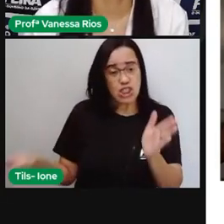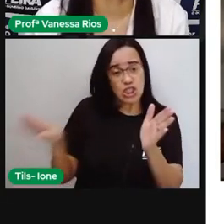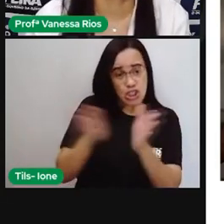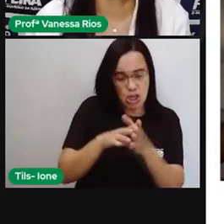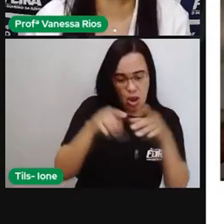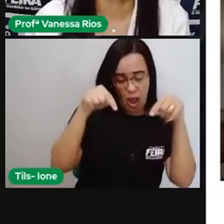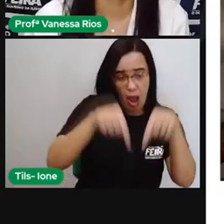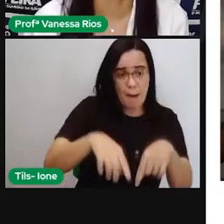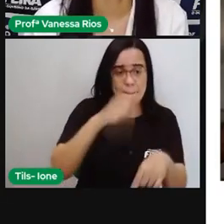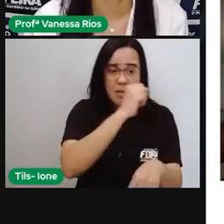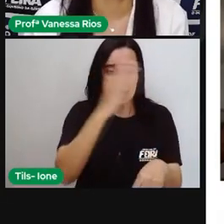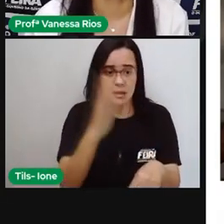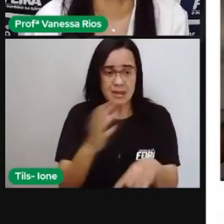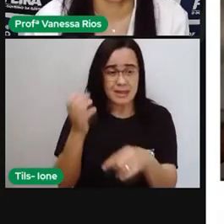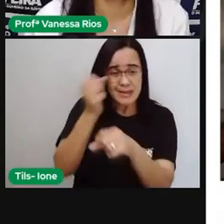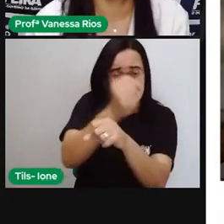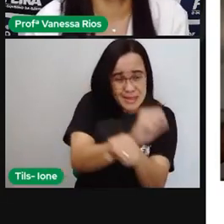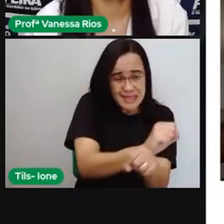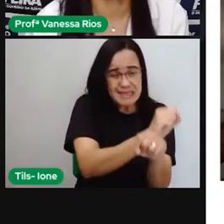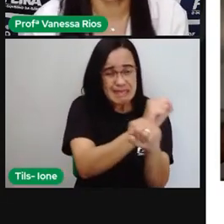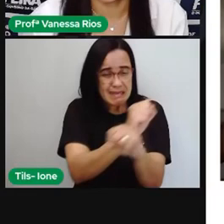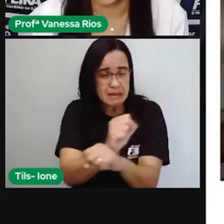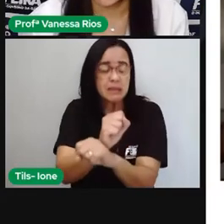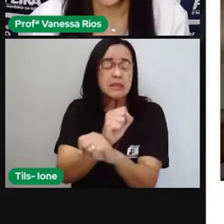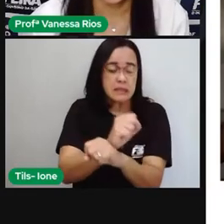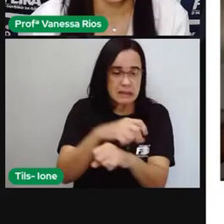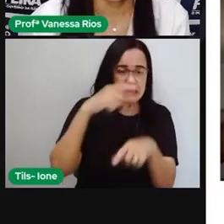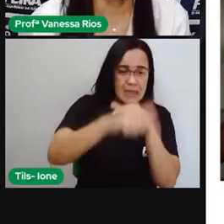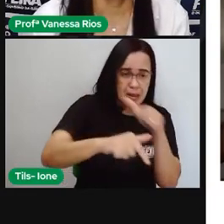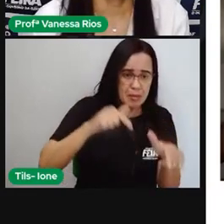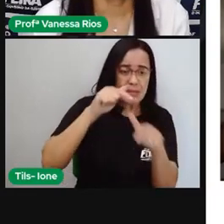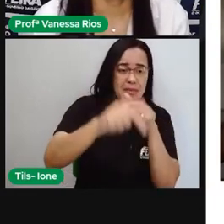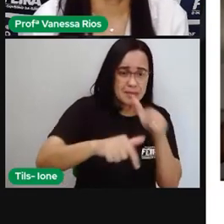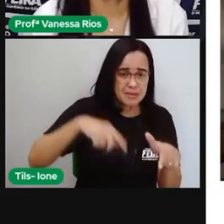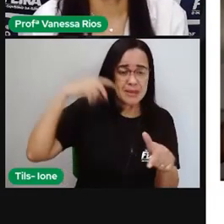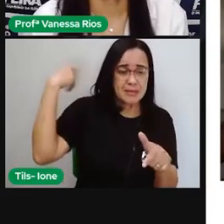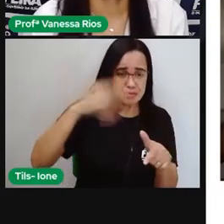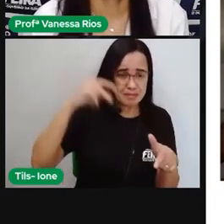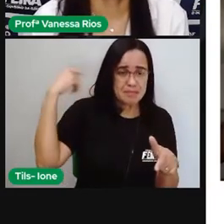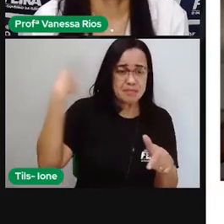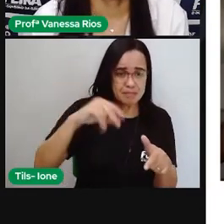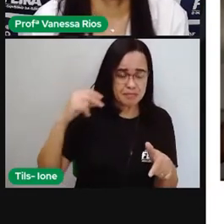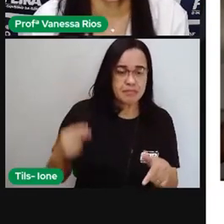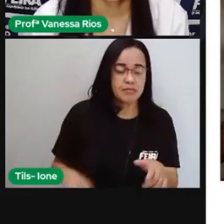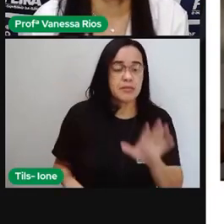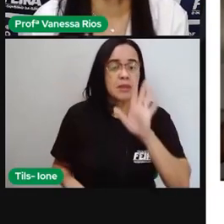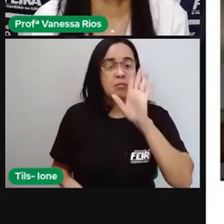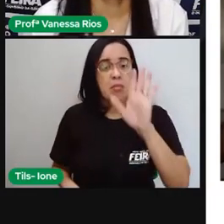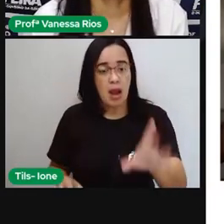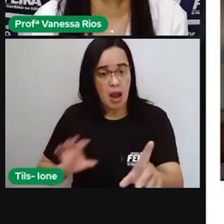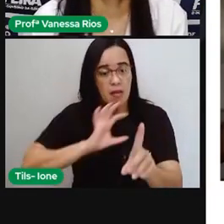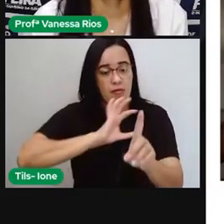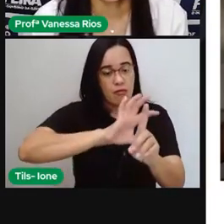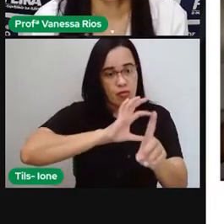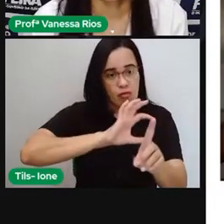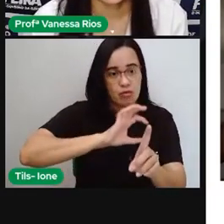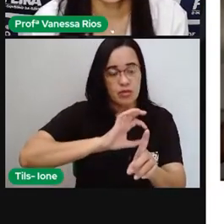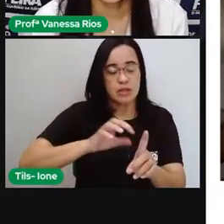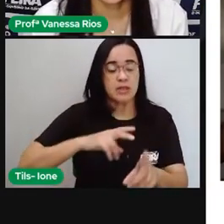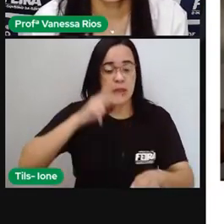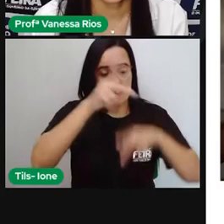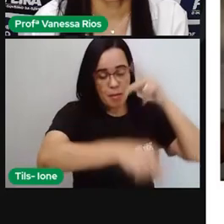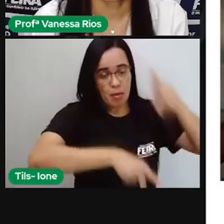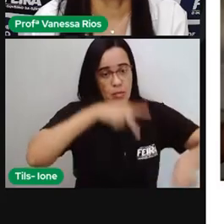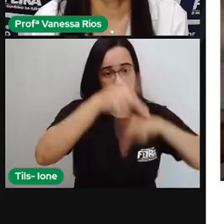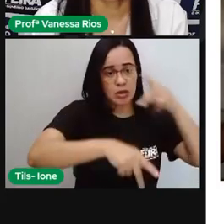essas diferenças influenciaram aí na formação do povo brasileiro. Apesar de toda a